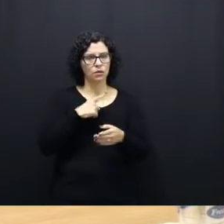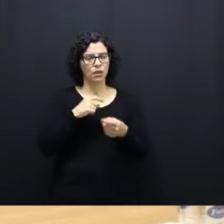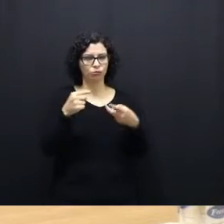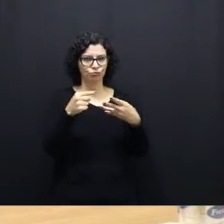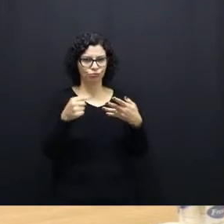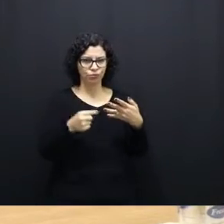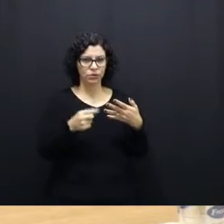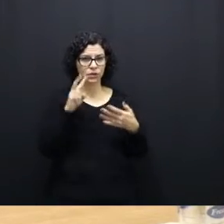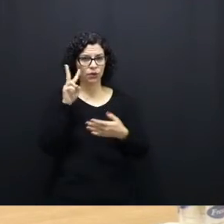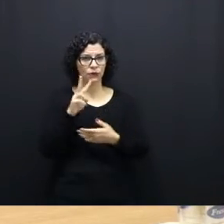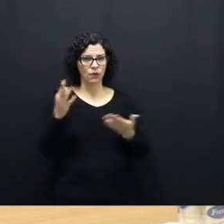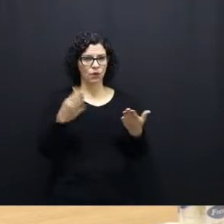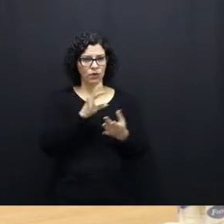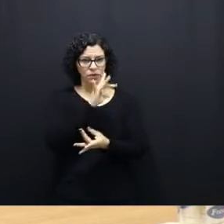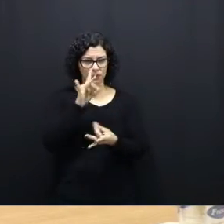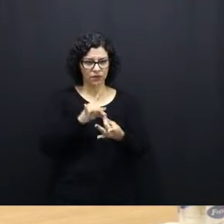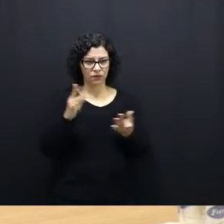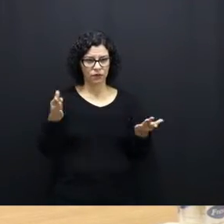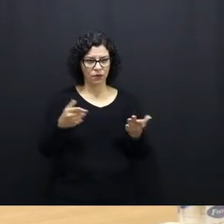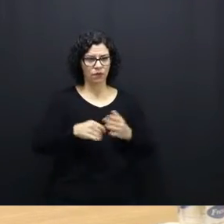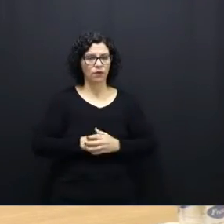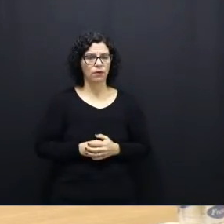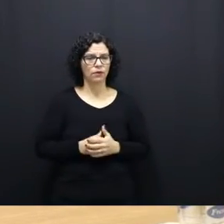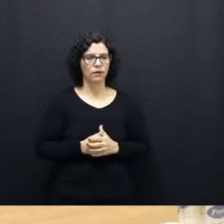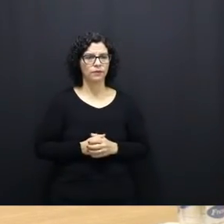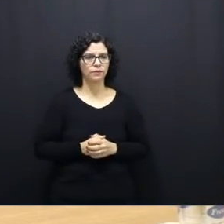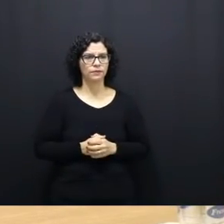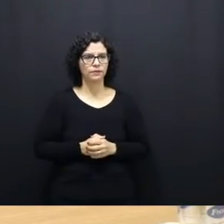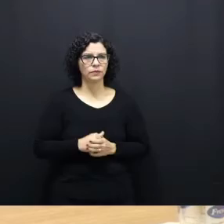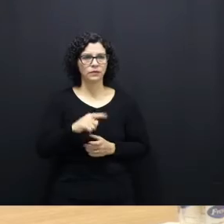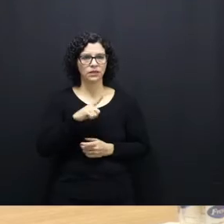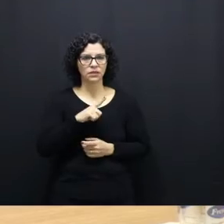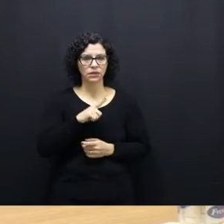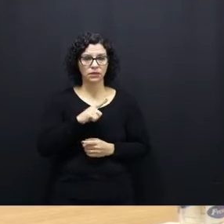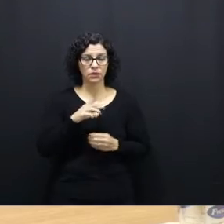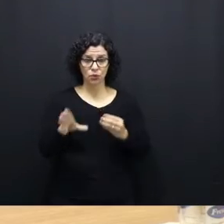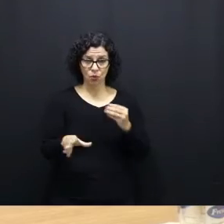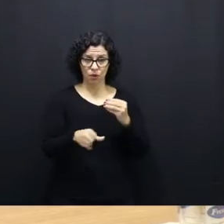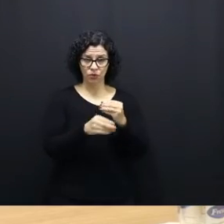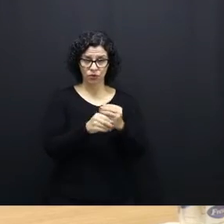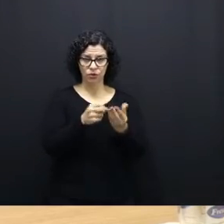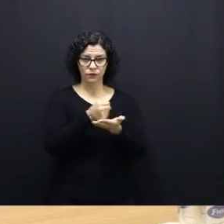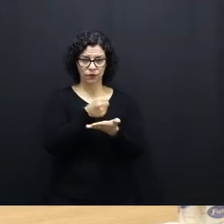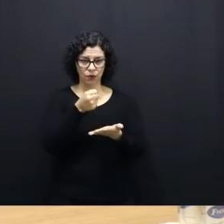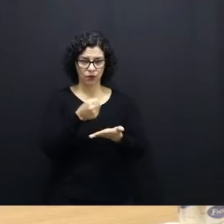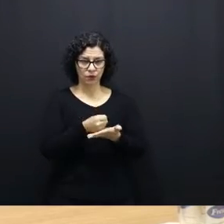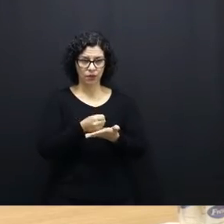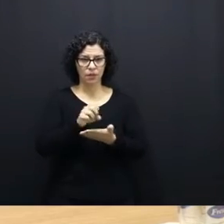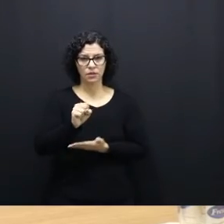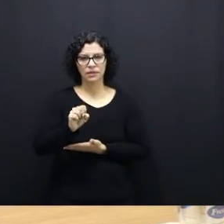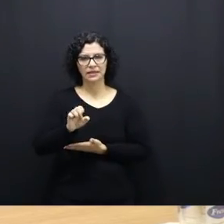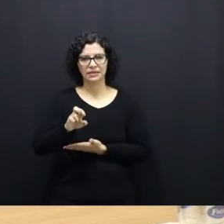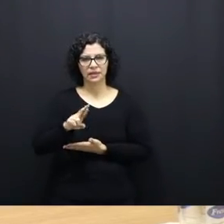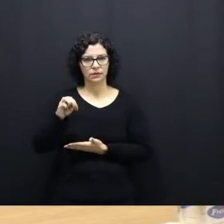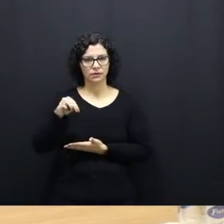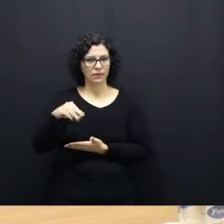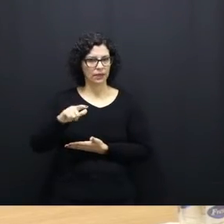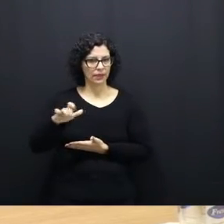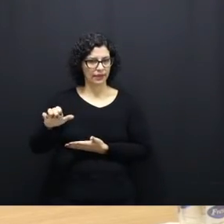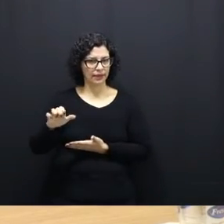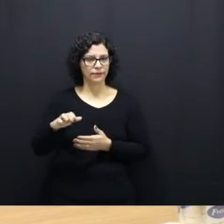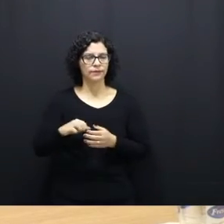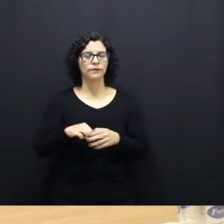cada um e eu abrir um aqui em especial o seu termo aditivo que o contrato da sermali né